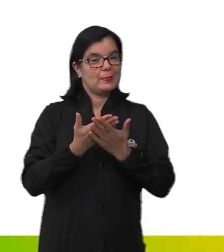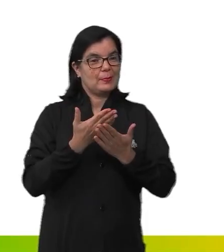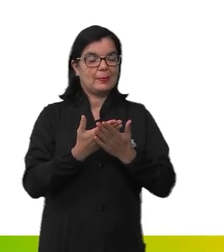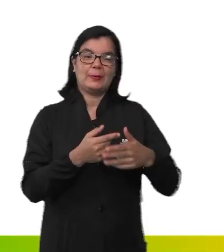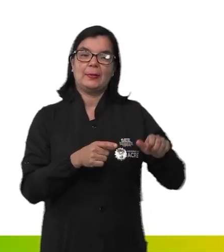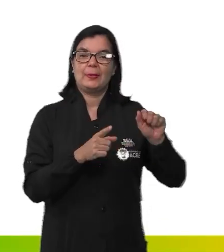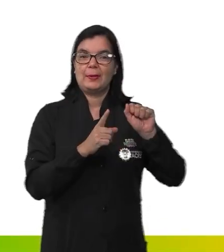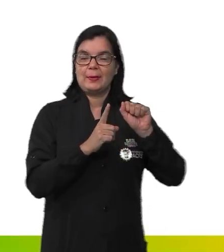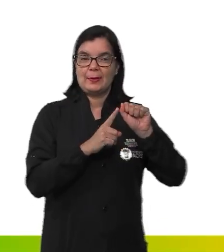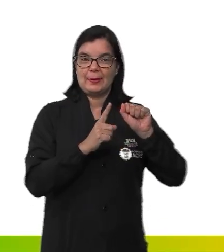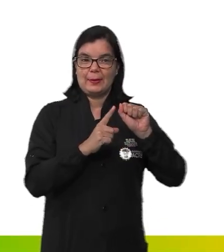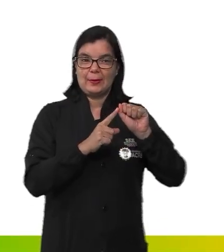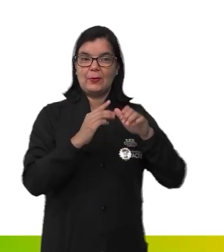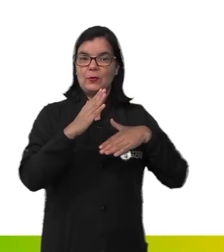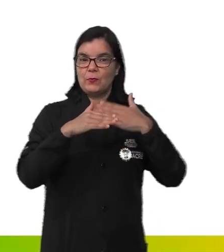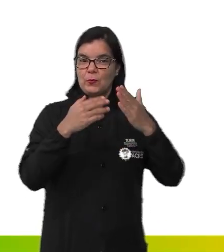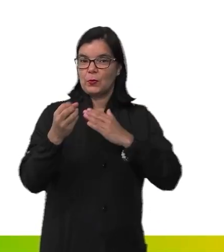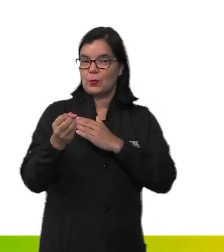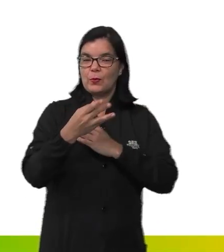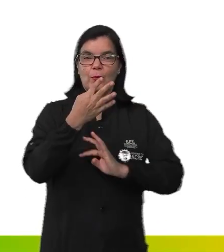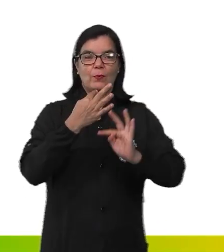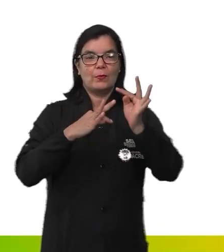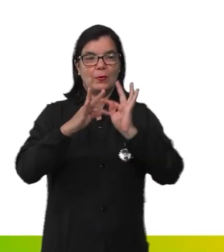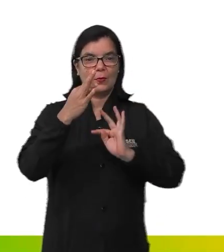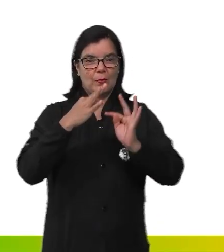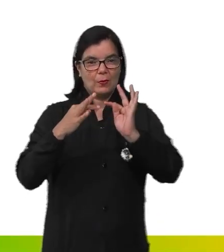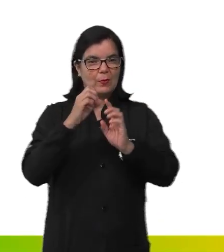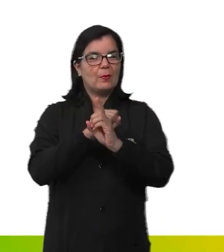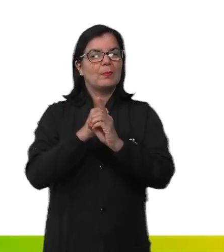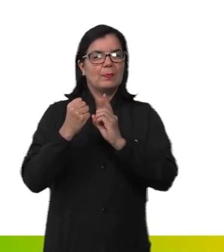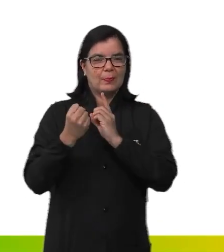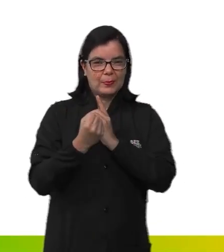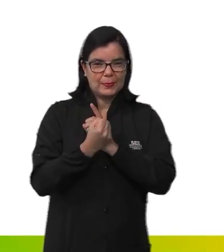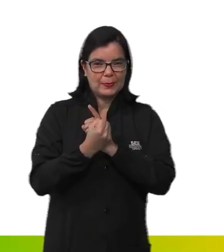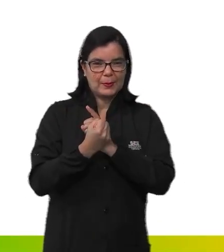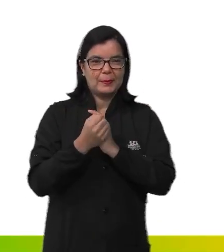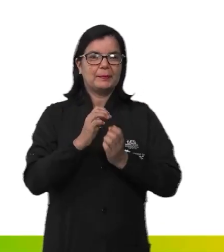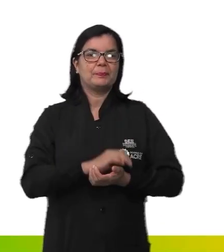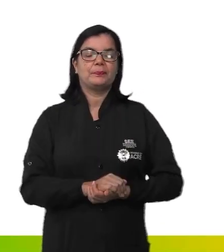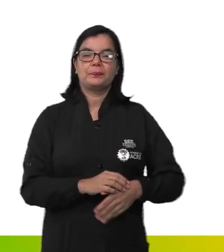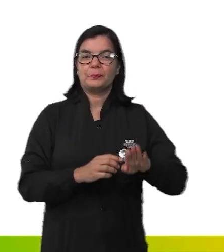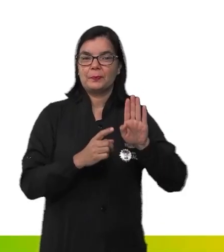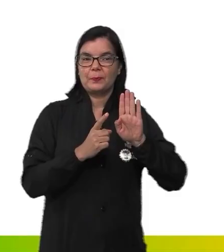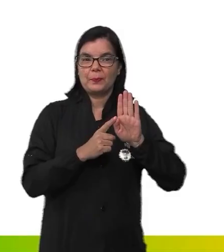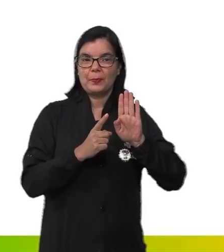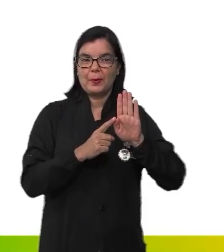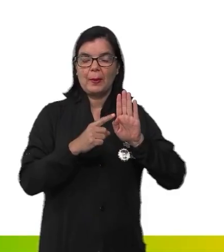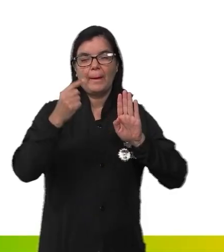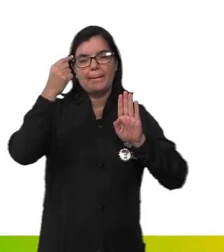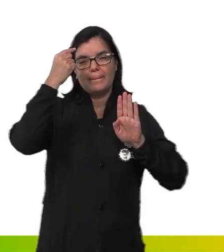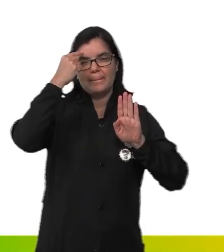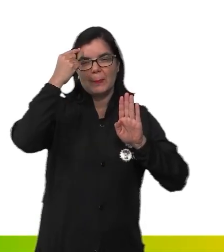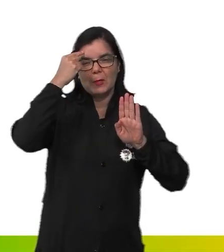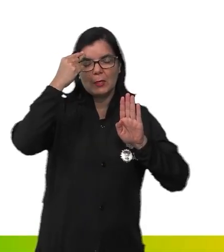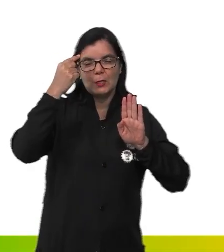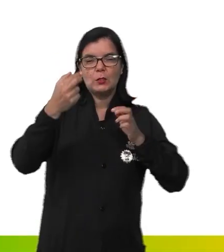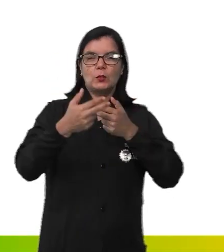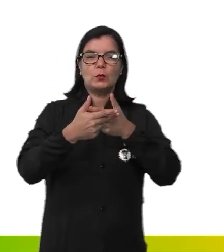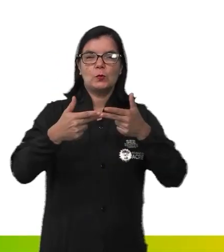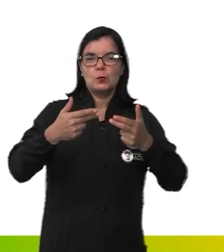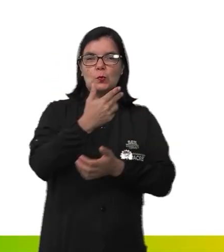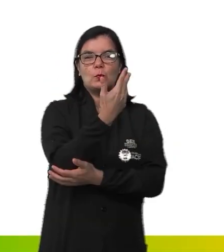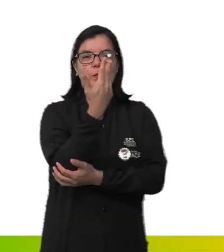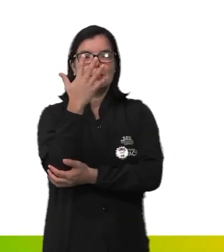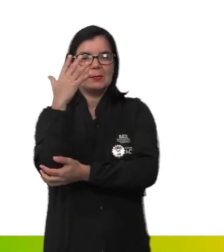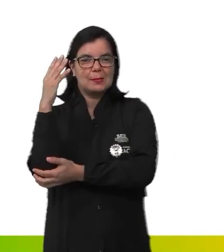aula. Alternativa A: desenvolver novas tecnologias para a sociedade. Alternativa B: